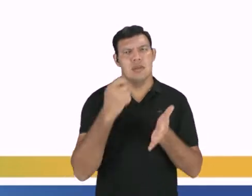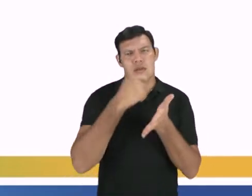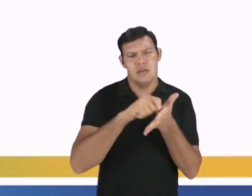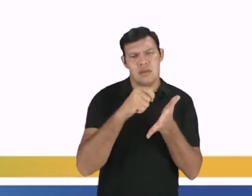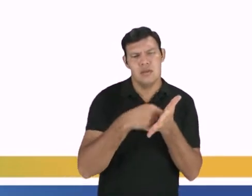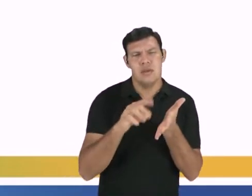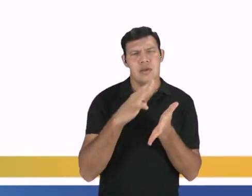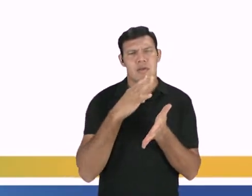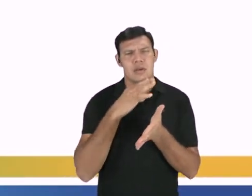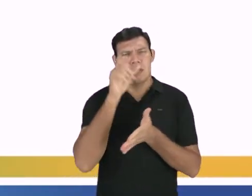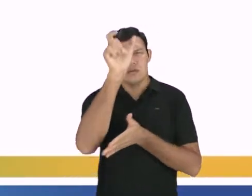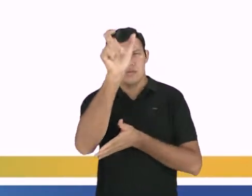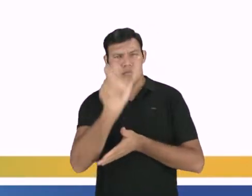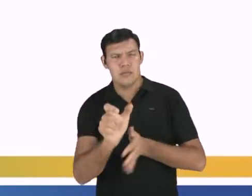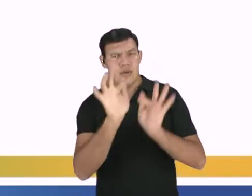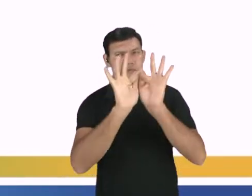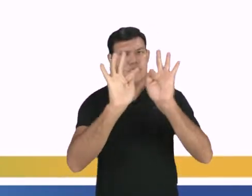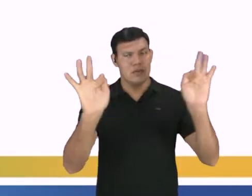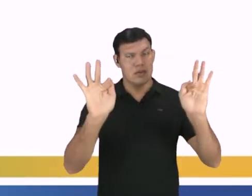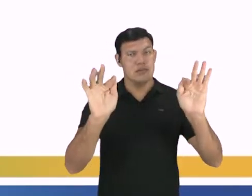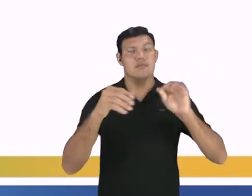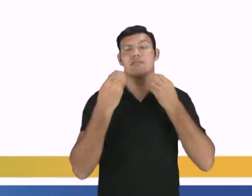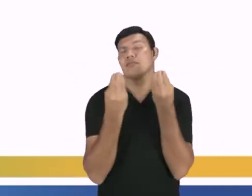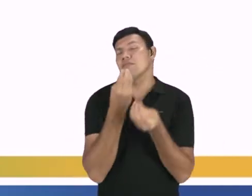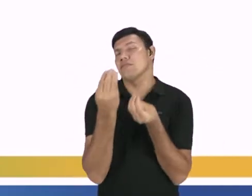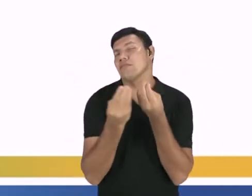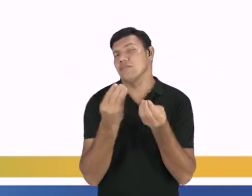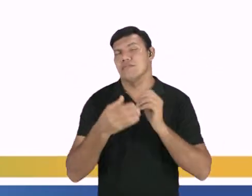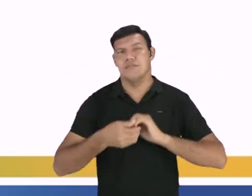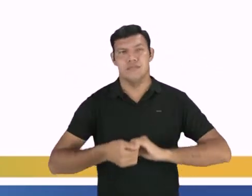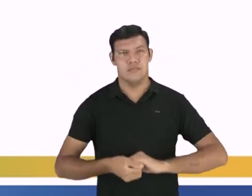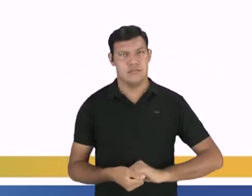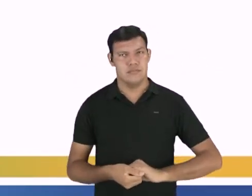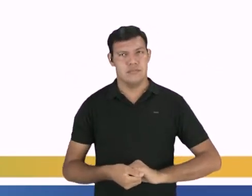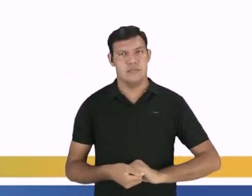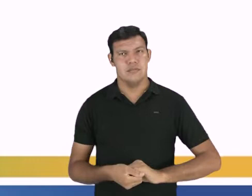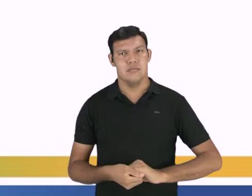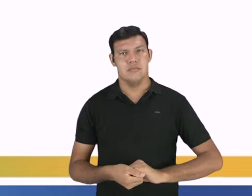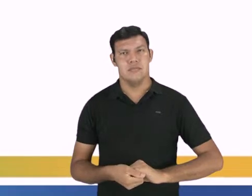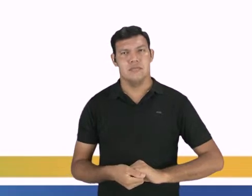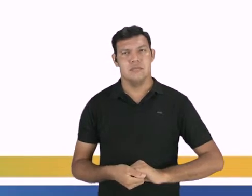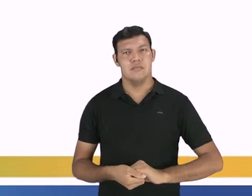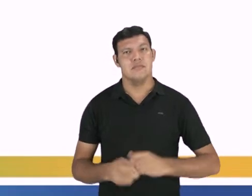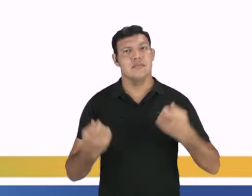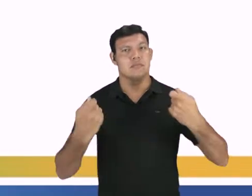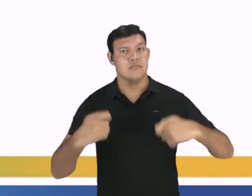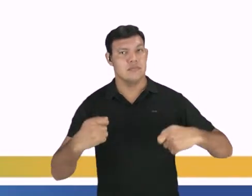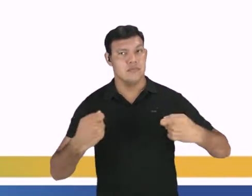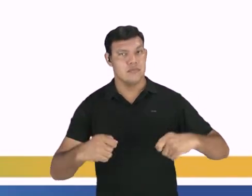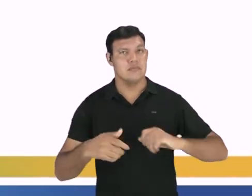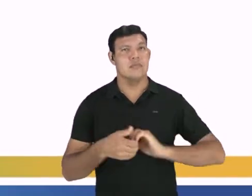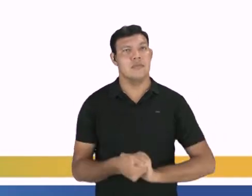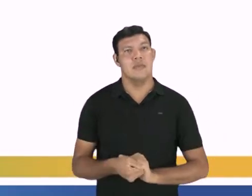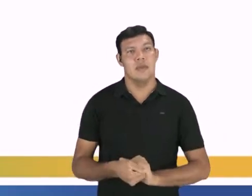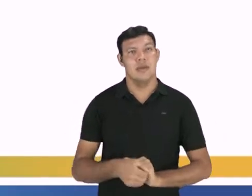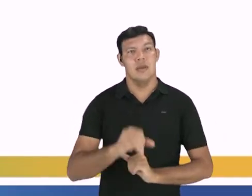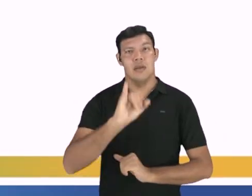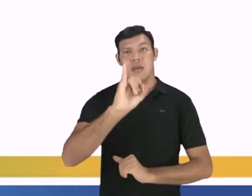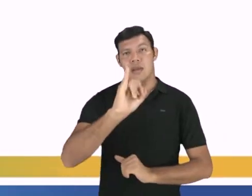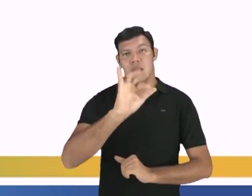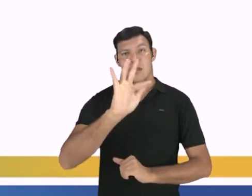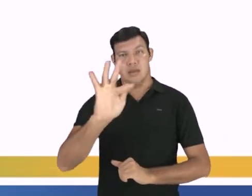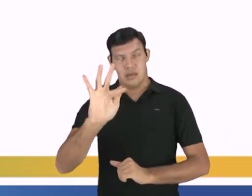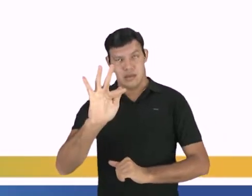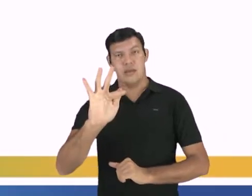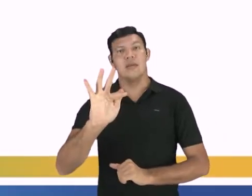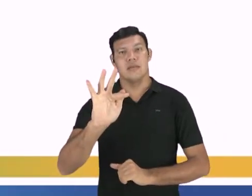escrever uma frase nessa condicional tipo 0? Eu preciso do if, que é uma característica de